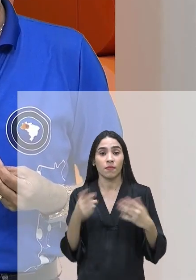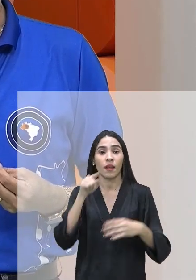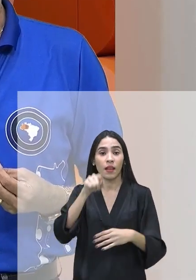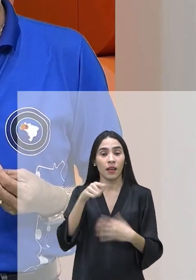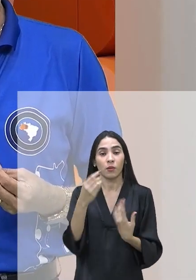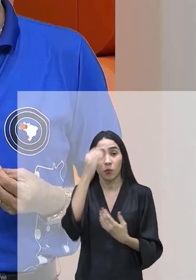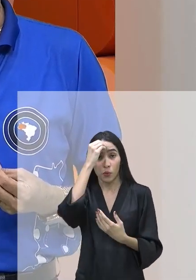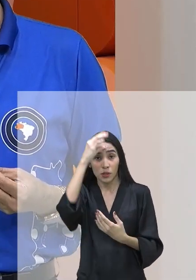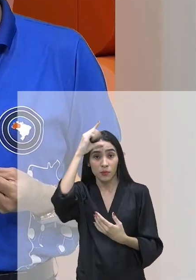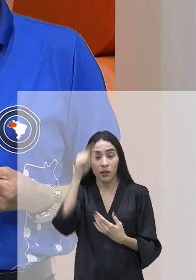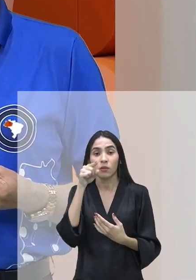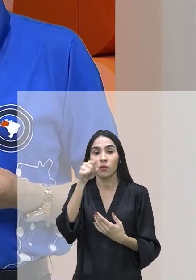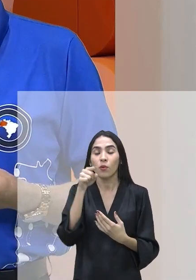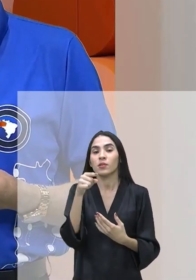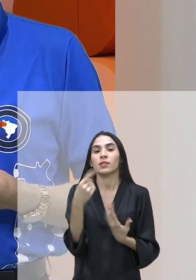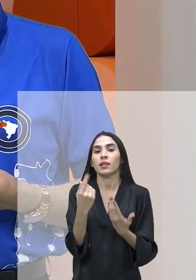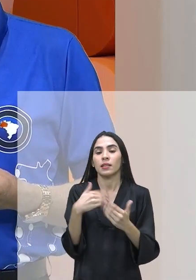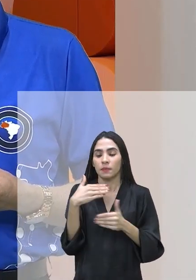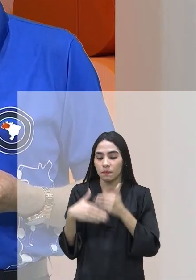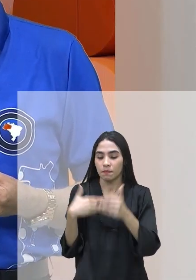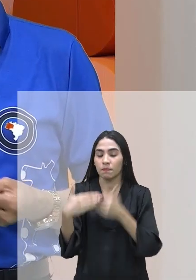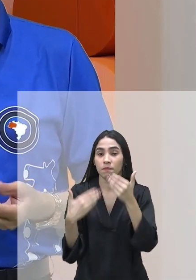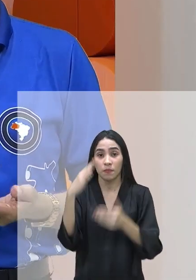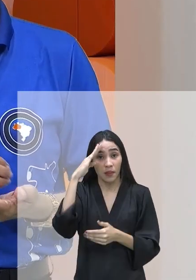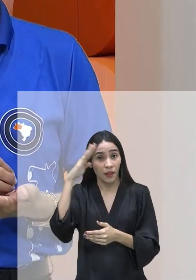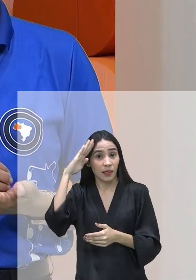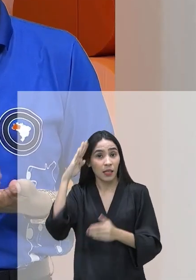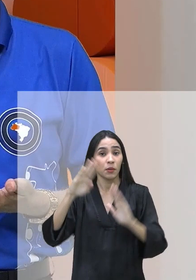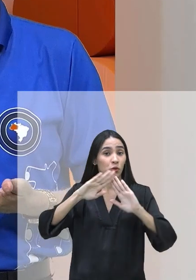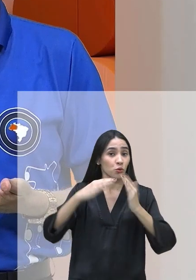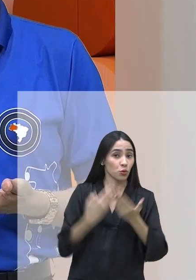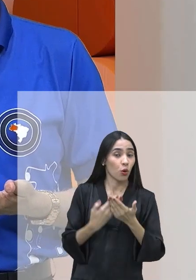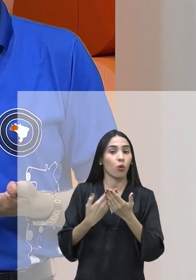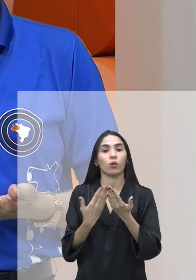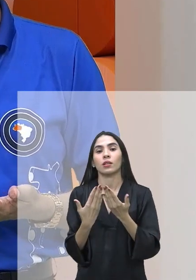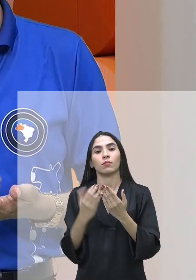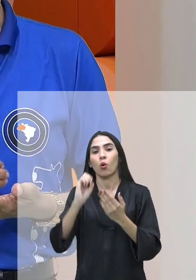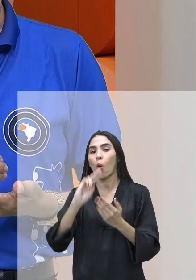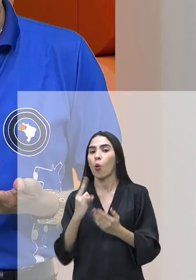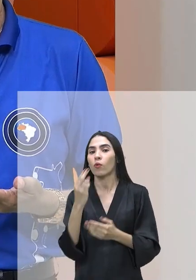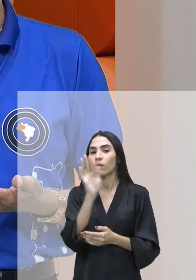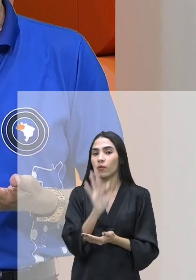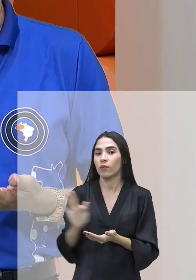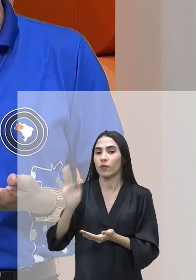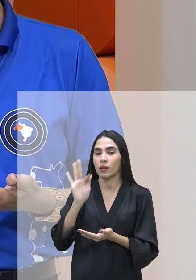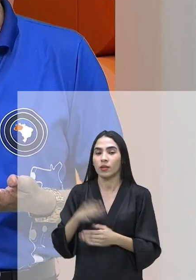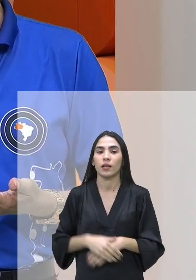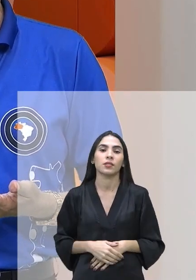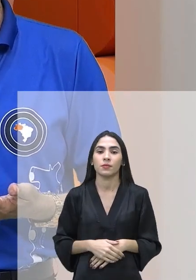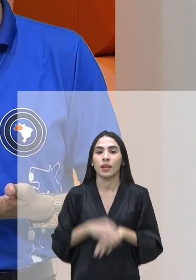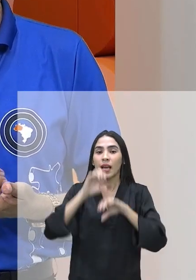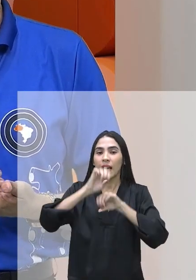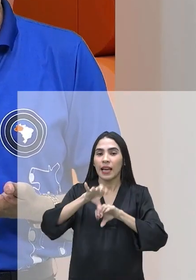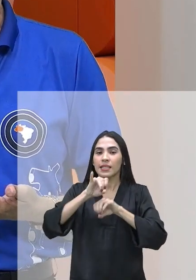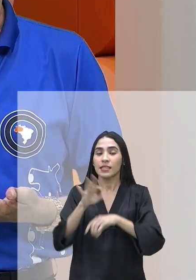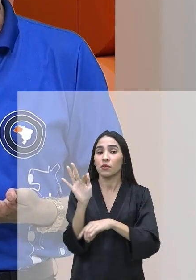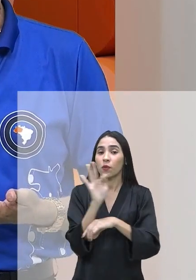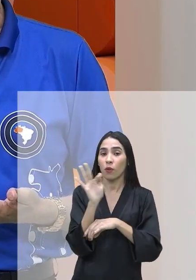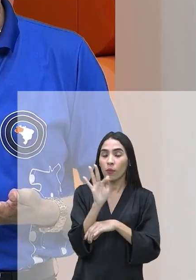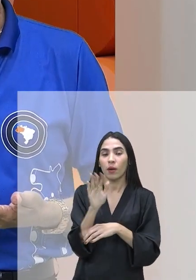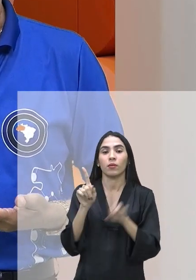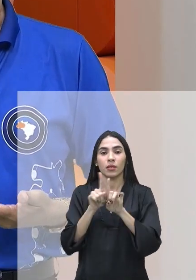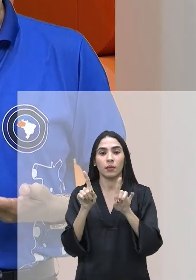você recebe na sua formação acadêmica. A educação formalizada também traz